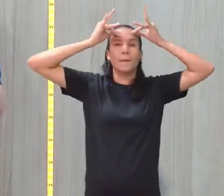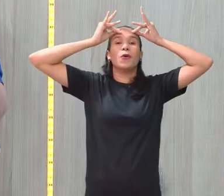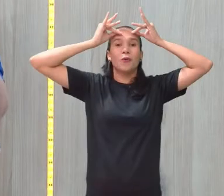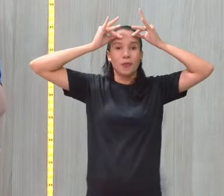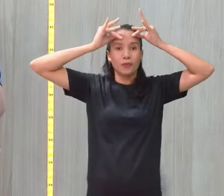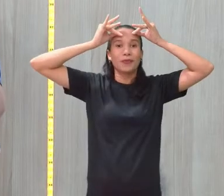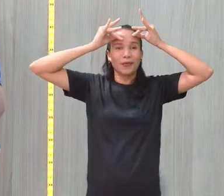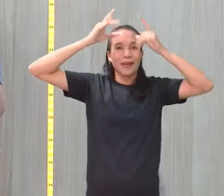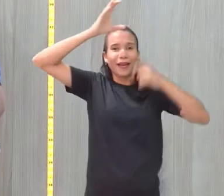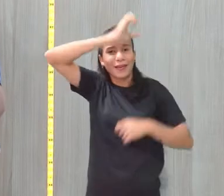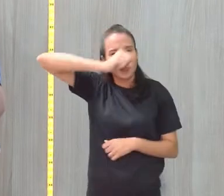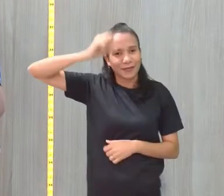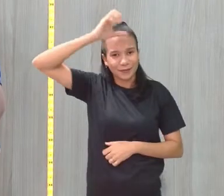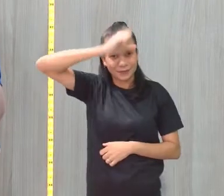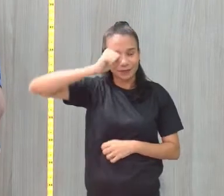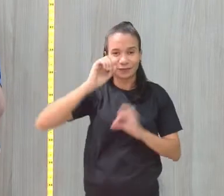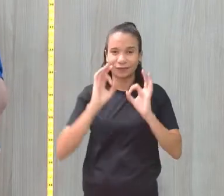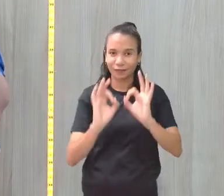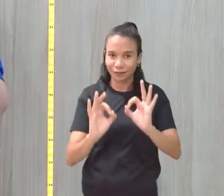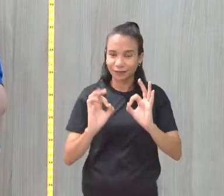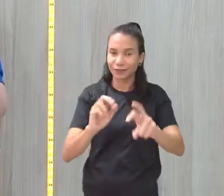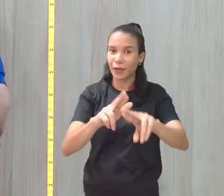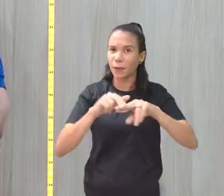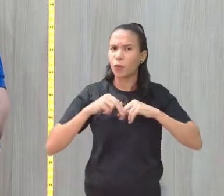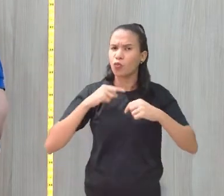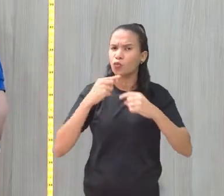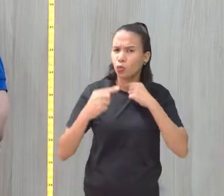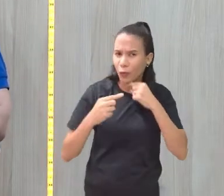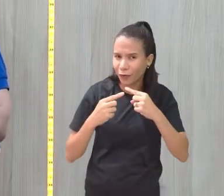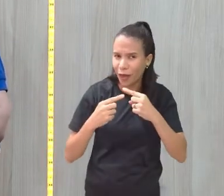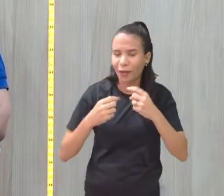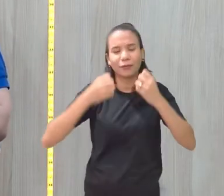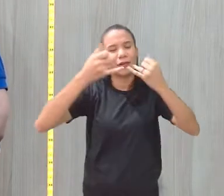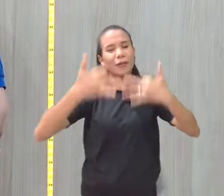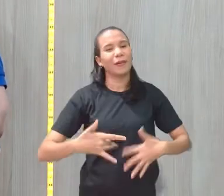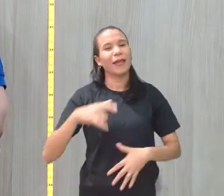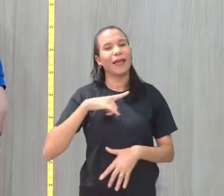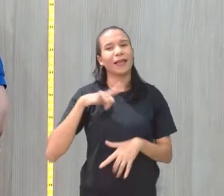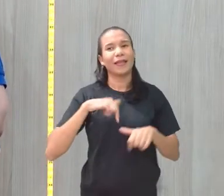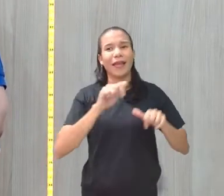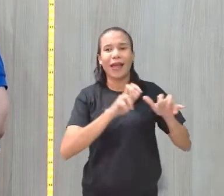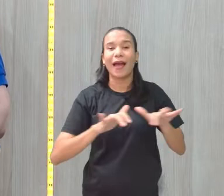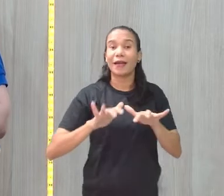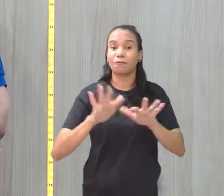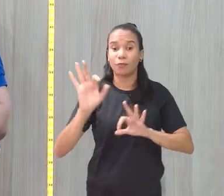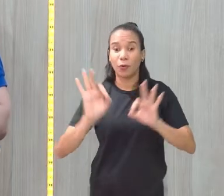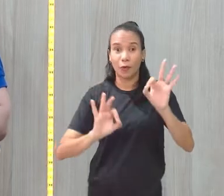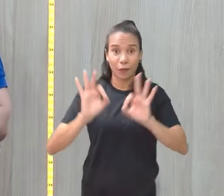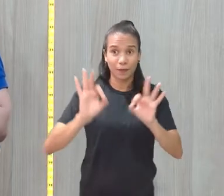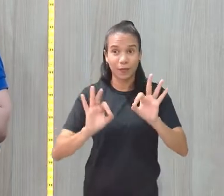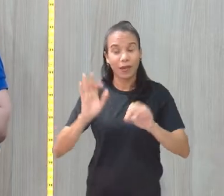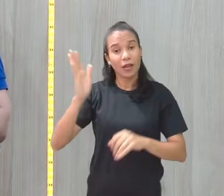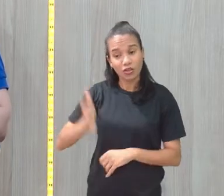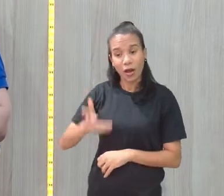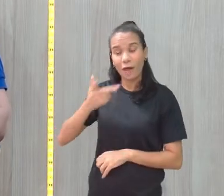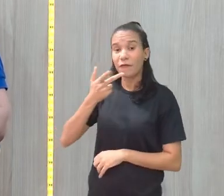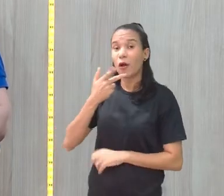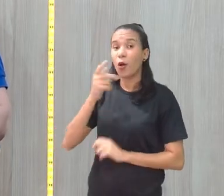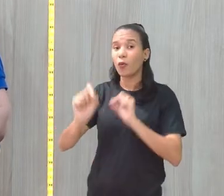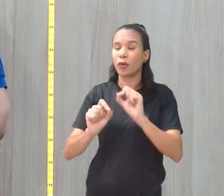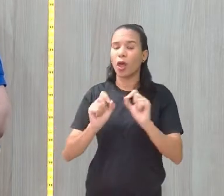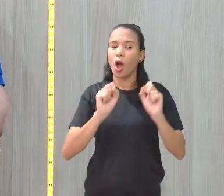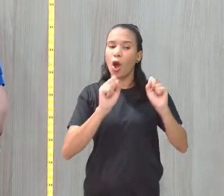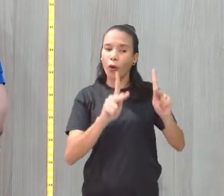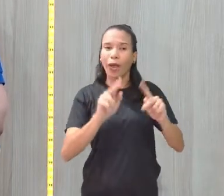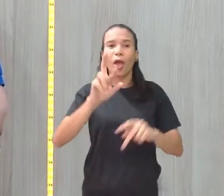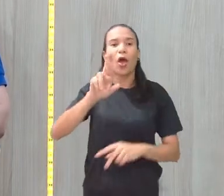né? Aprendendo mais, tá certo? Então, tirem suas dúvidas, estou aqui no chat preparadíssima. Ronald já falou aqui, né, que tá tudo